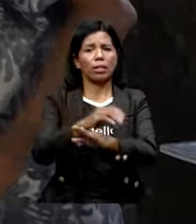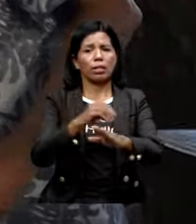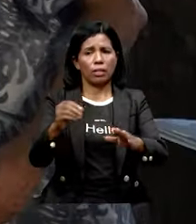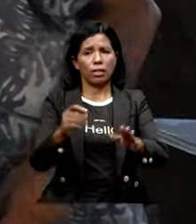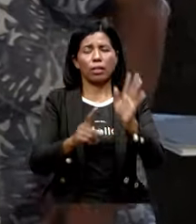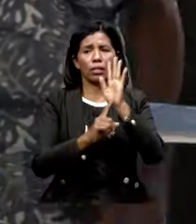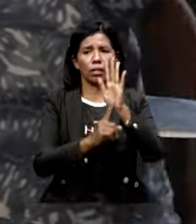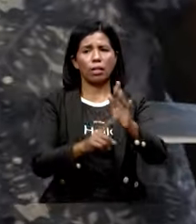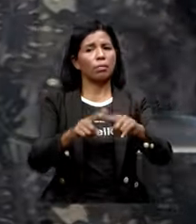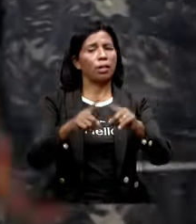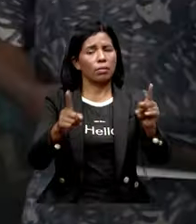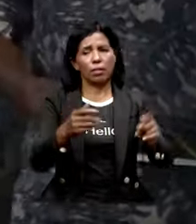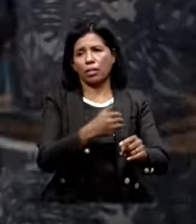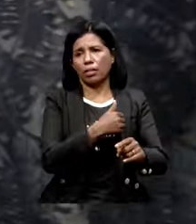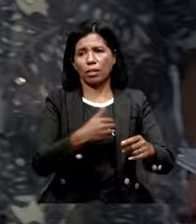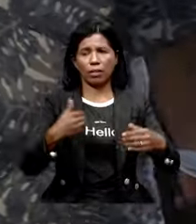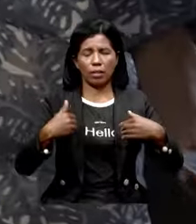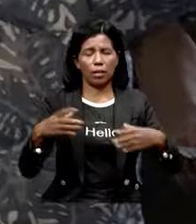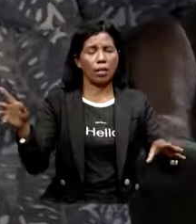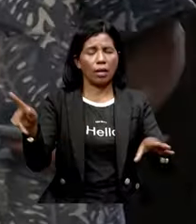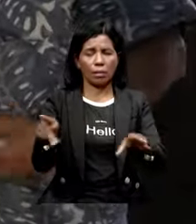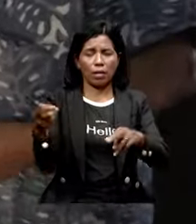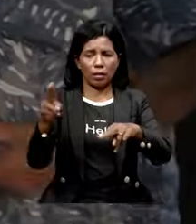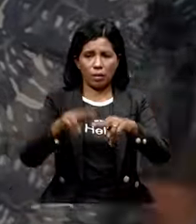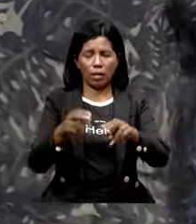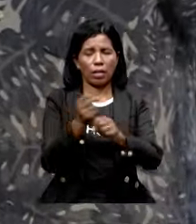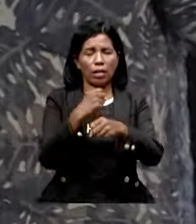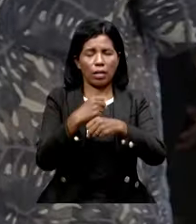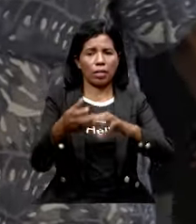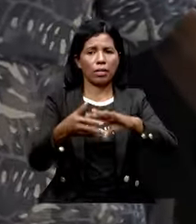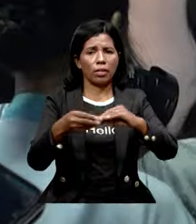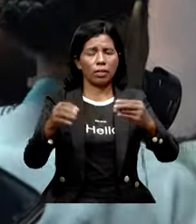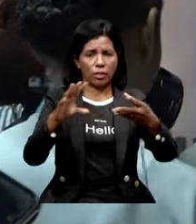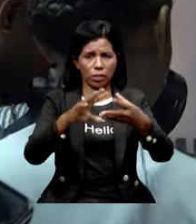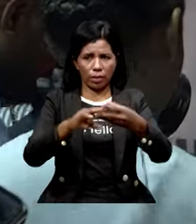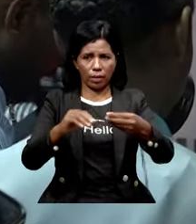mas be e a boat balon be inventa hodi halo história idene sai